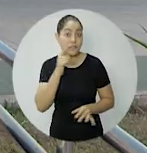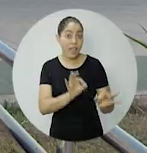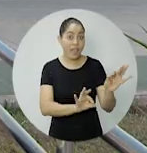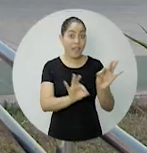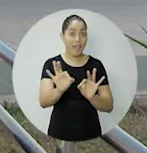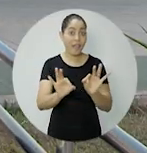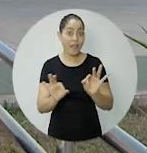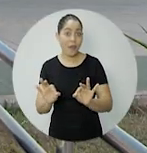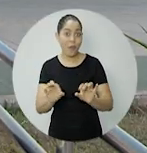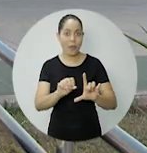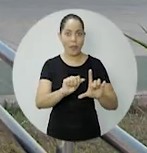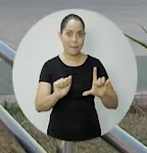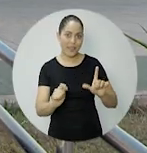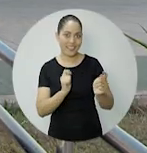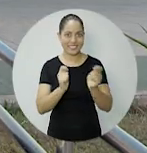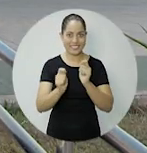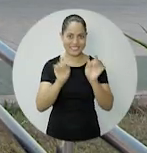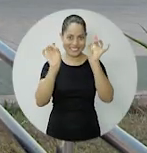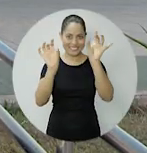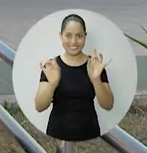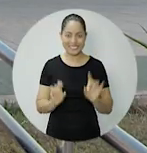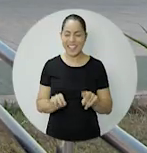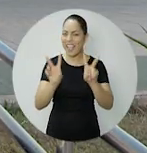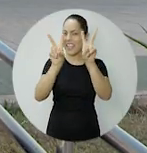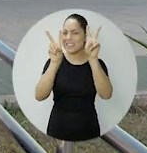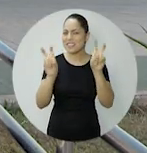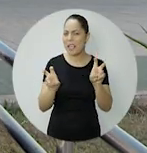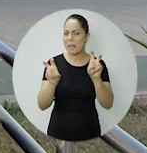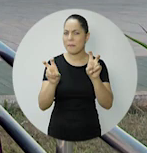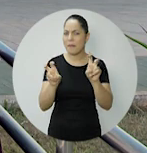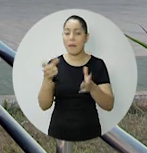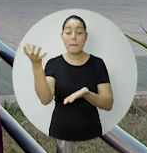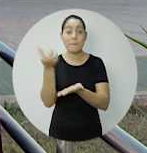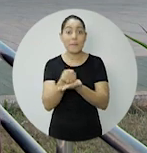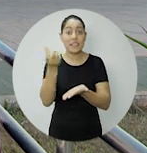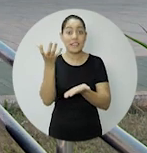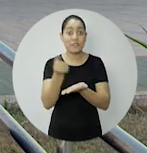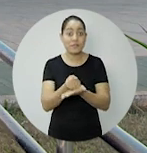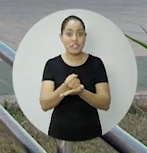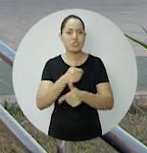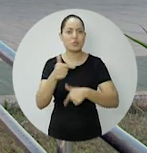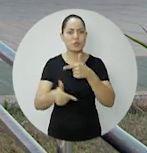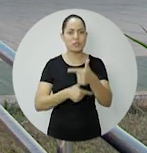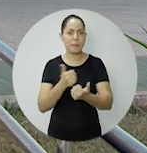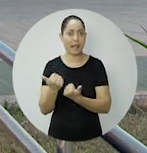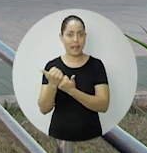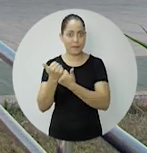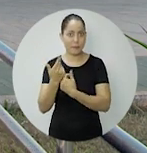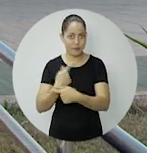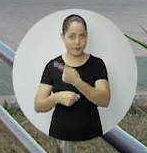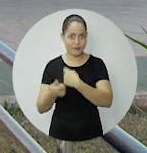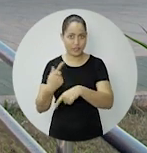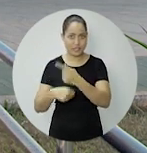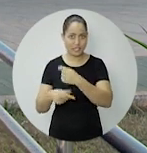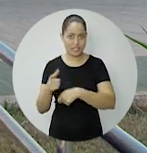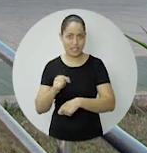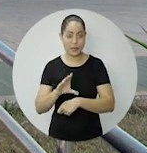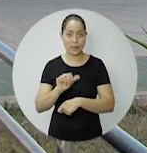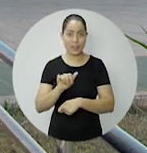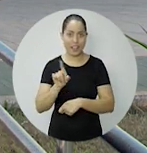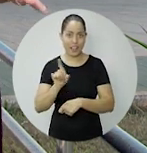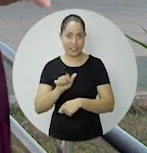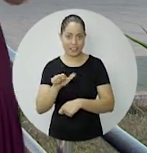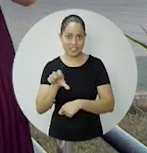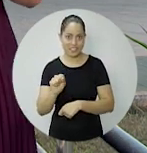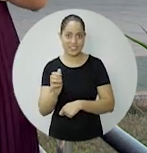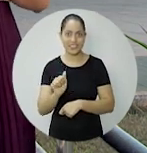Vamos começar este segundo bloco do OAB Entrevista Especial falando sobre os benefícios dos trabalhos desenvolvidos pelas caixas de